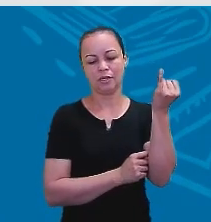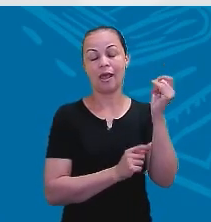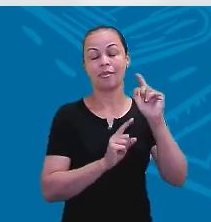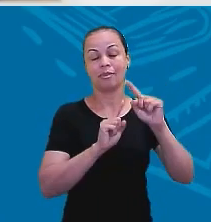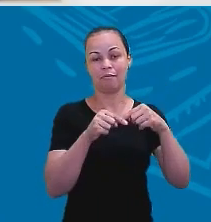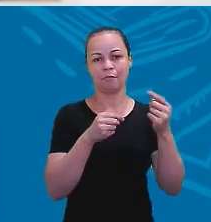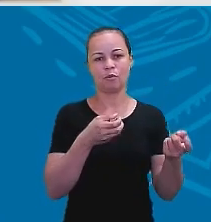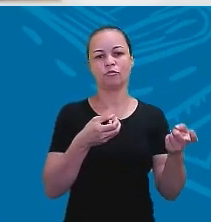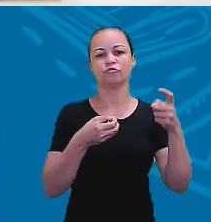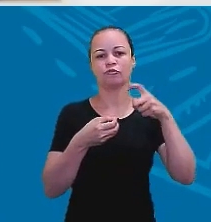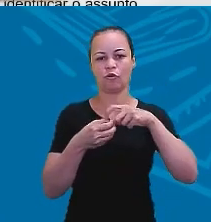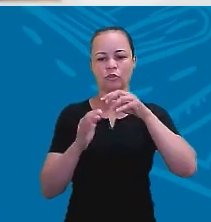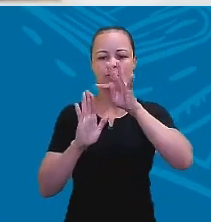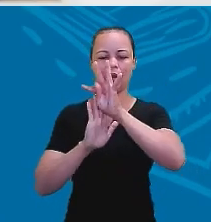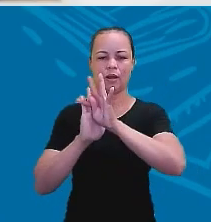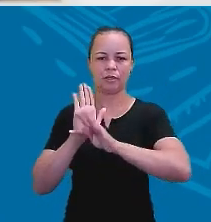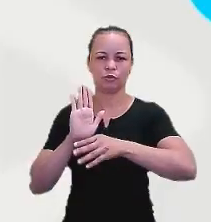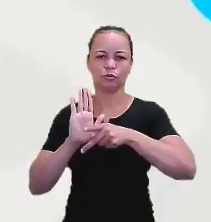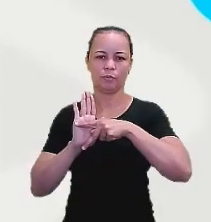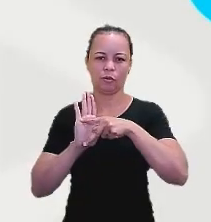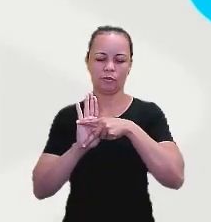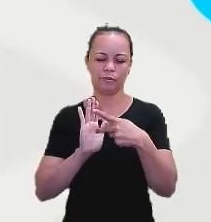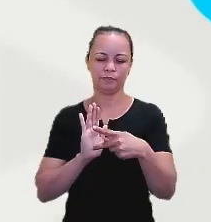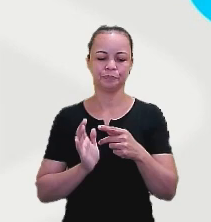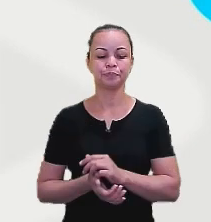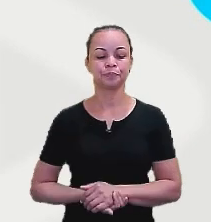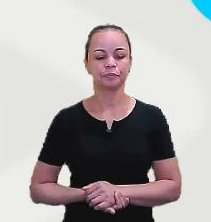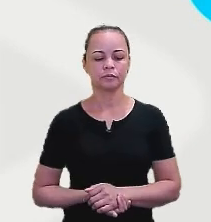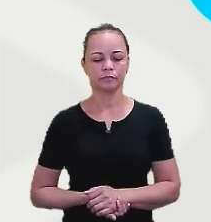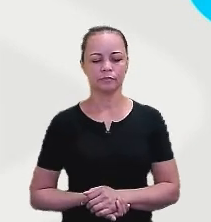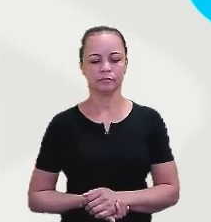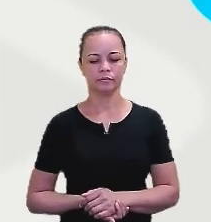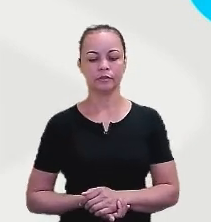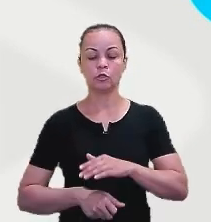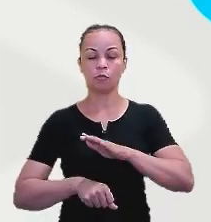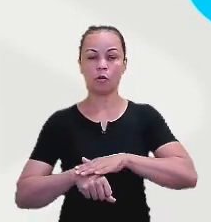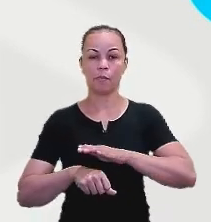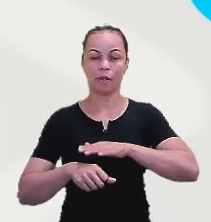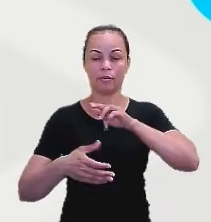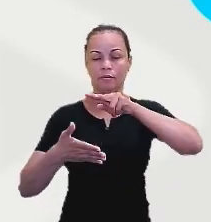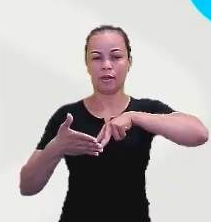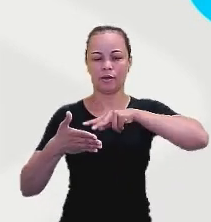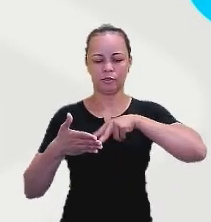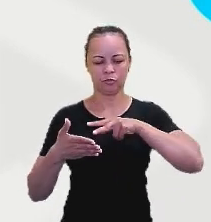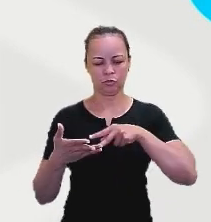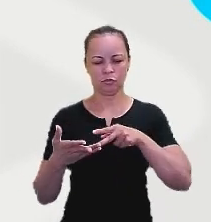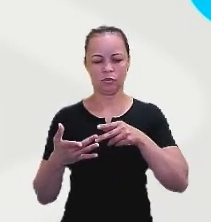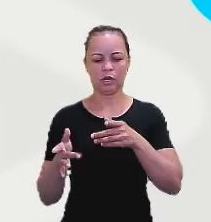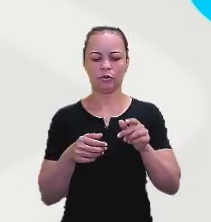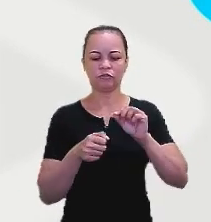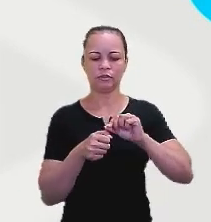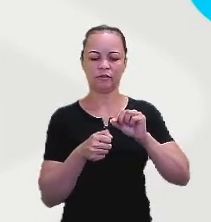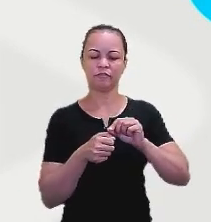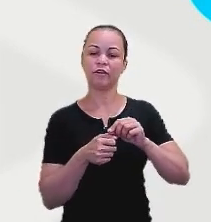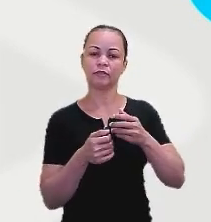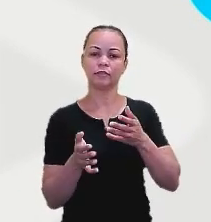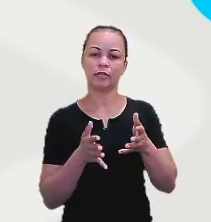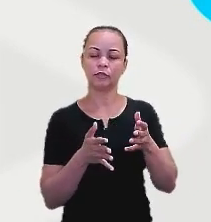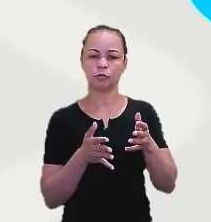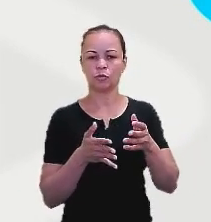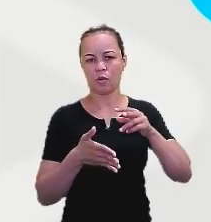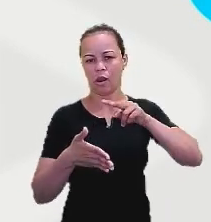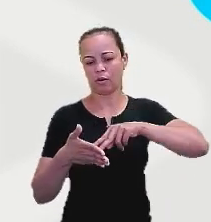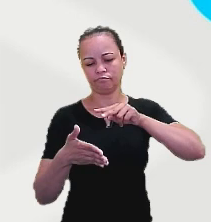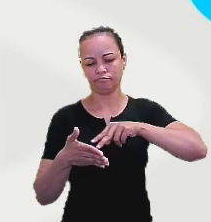bom? No momento da leitura, que é onde você está realizando ali, né, aquela leitura